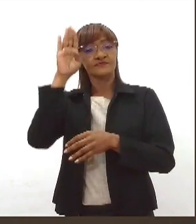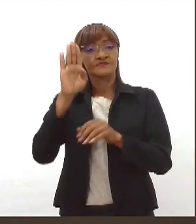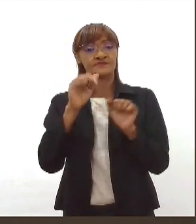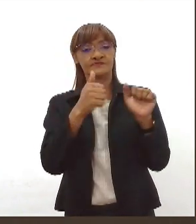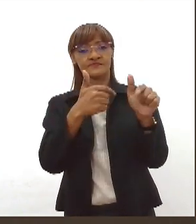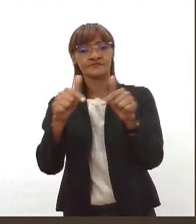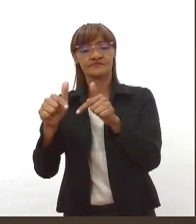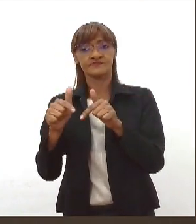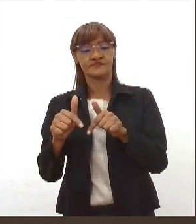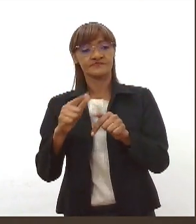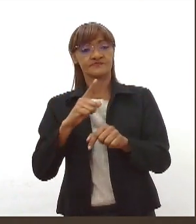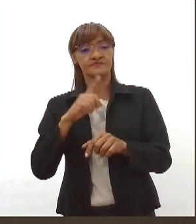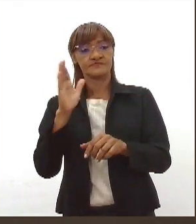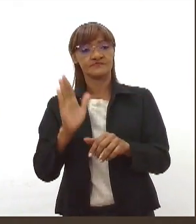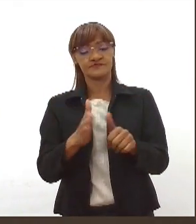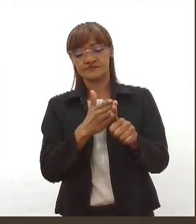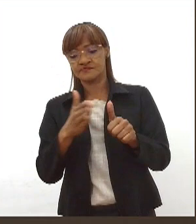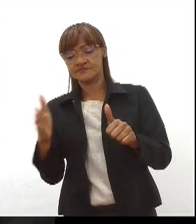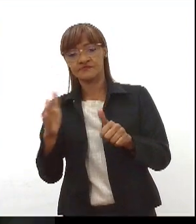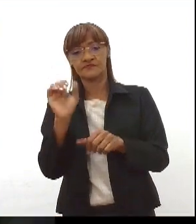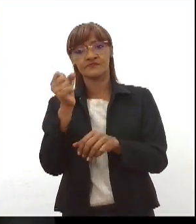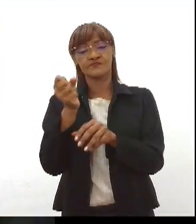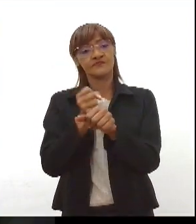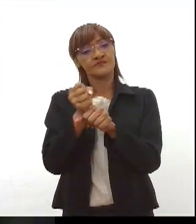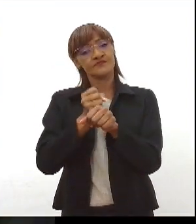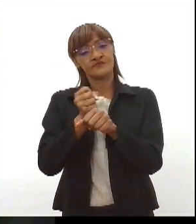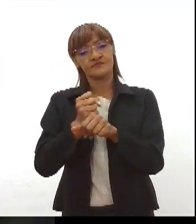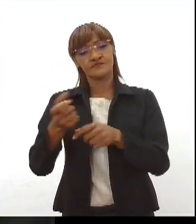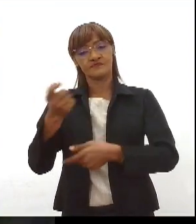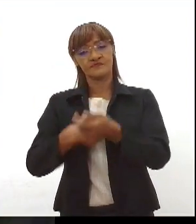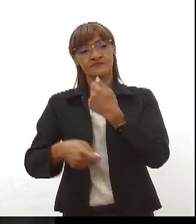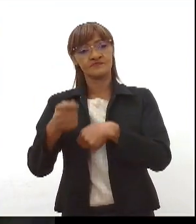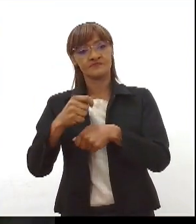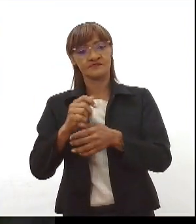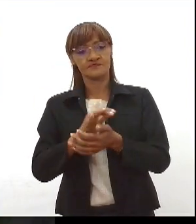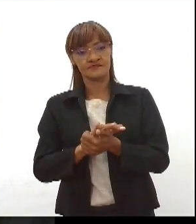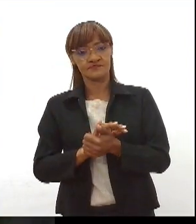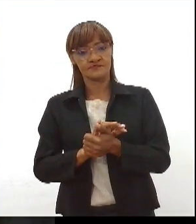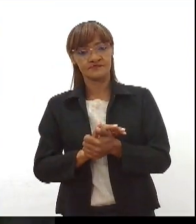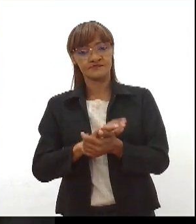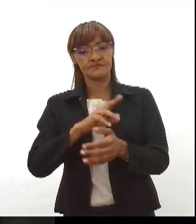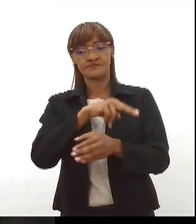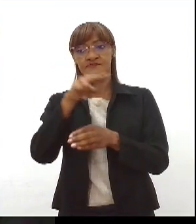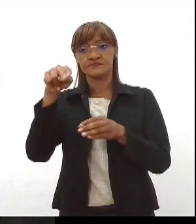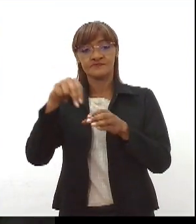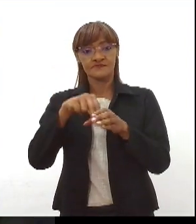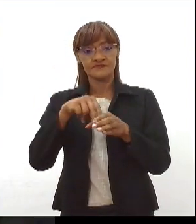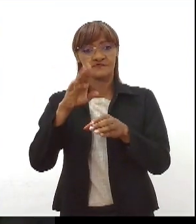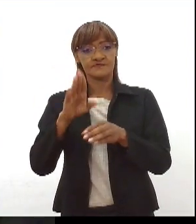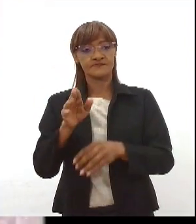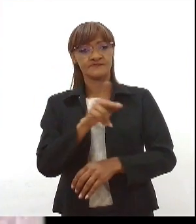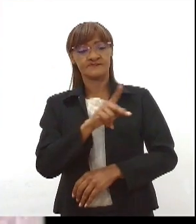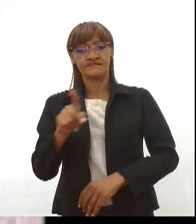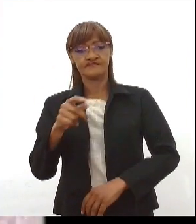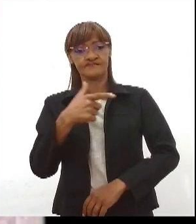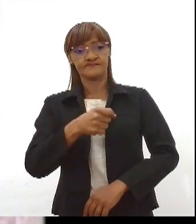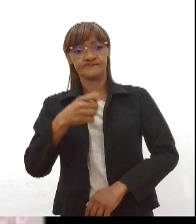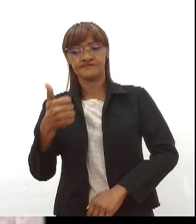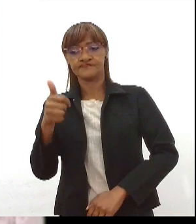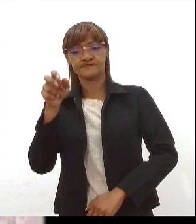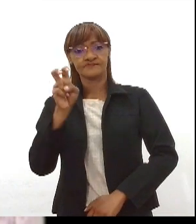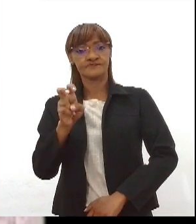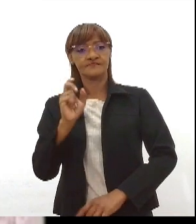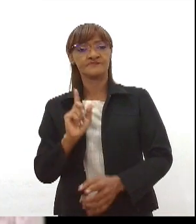durante os oito anos de administração ao assumir como presidente em 2015 o objetivo era